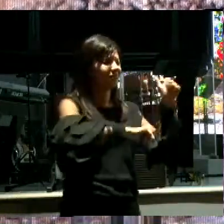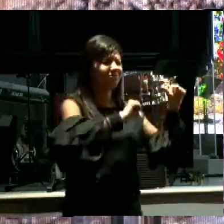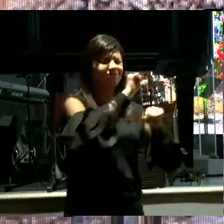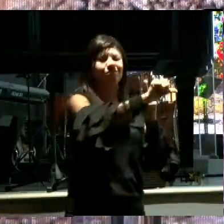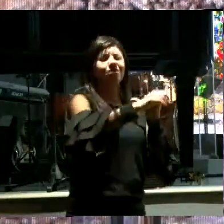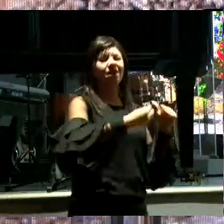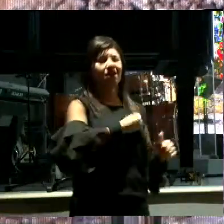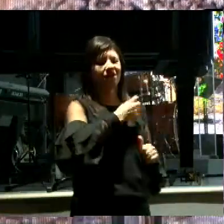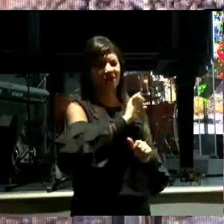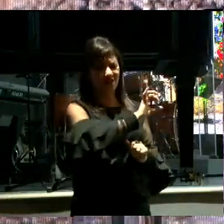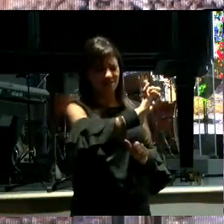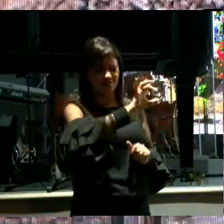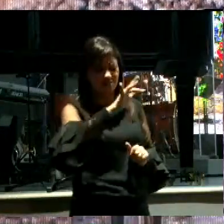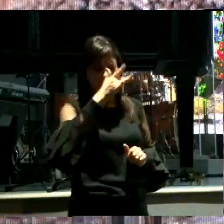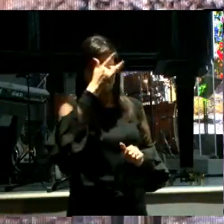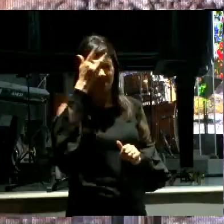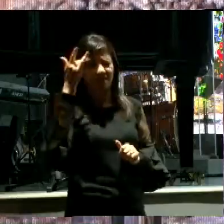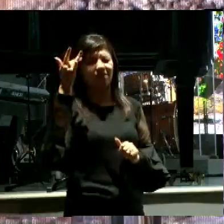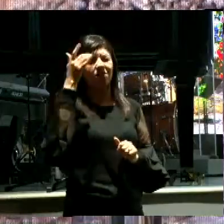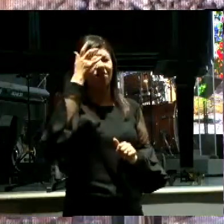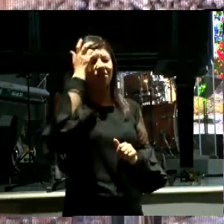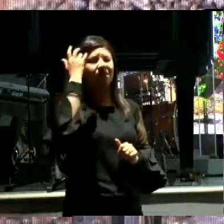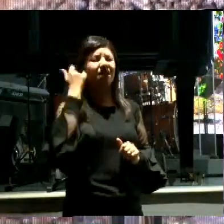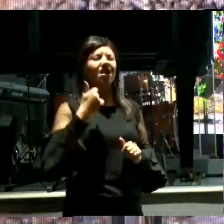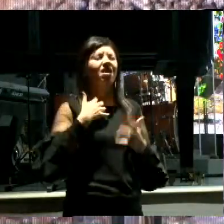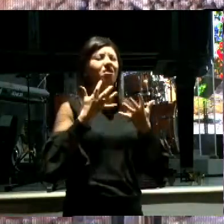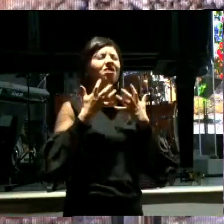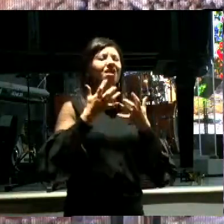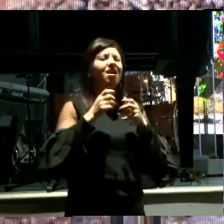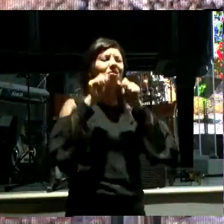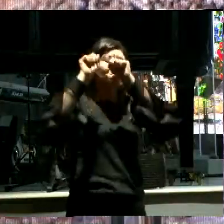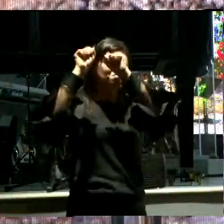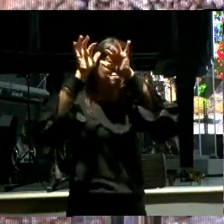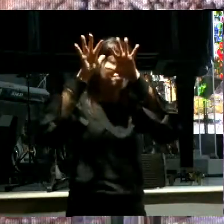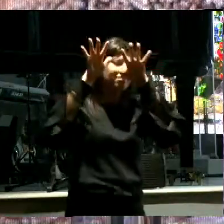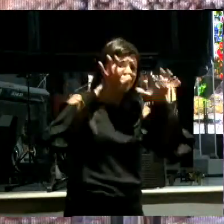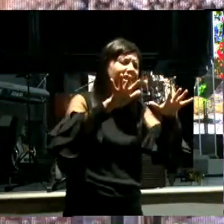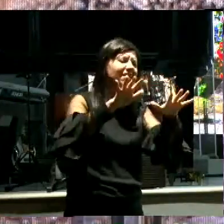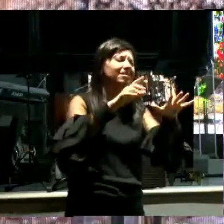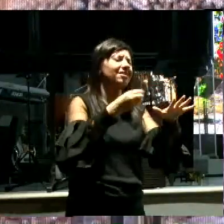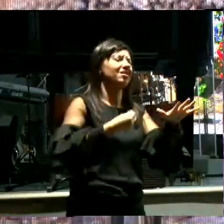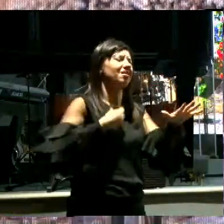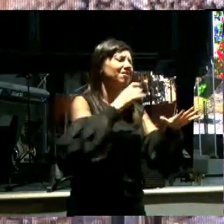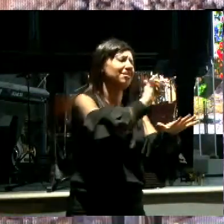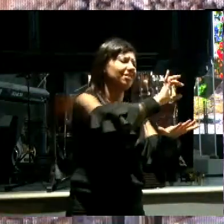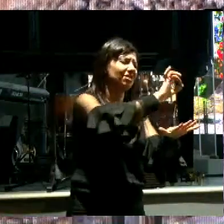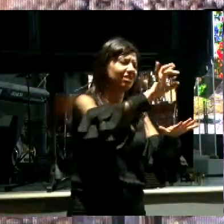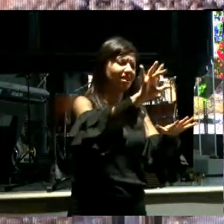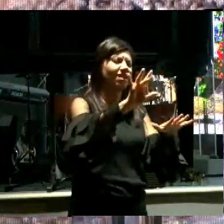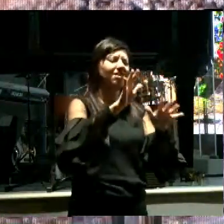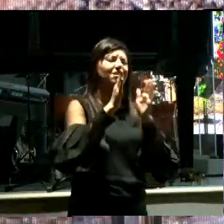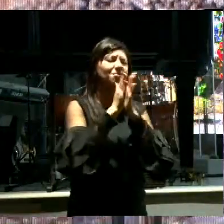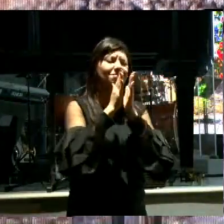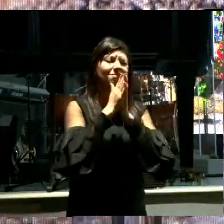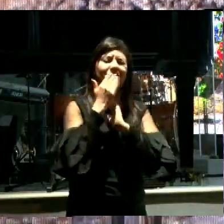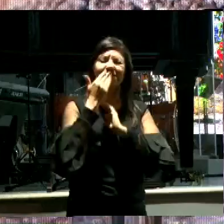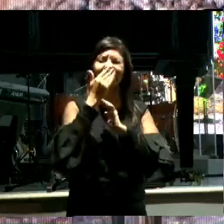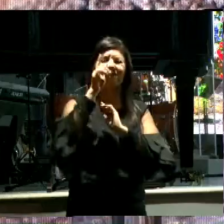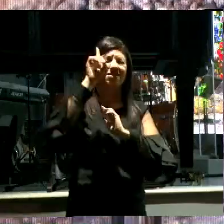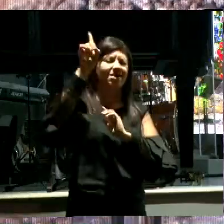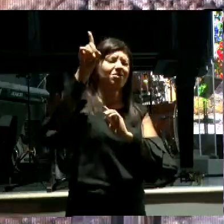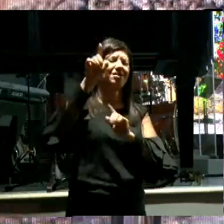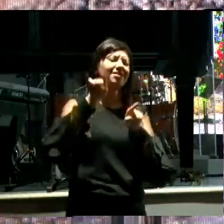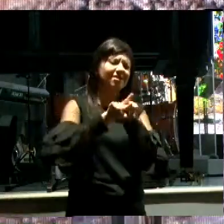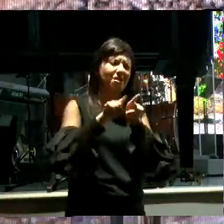sangue de Jesus bênção sobre a vida dessas mulheres e desses homens que aqui também estão, que possam, Senhor, por onde quer que